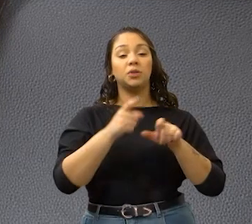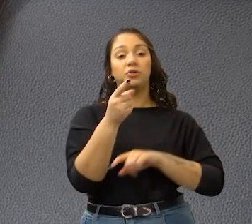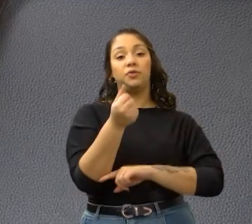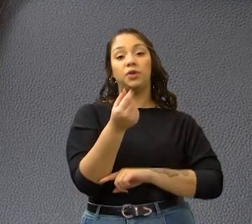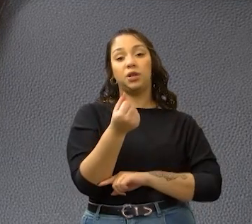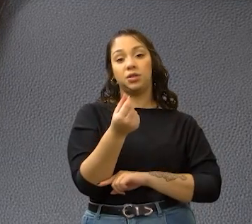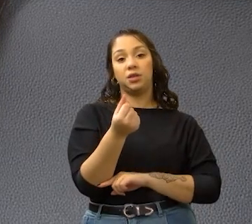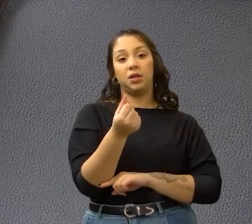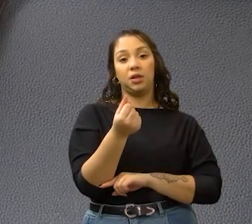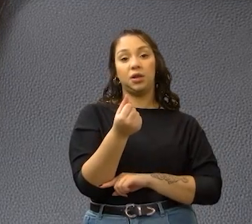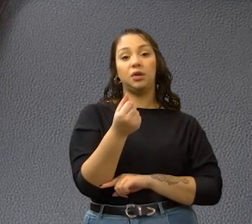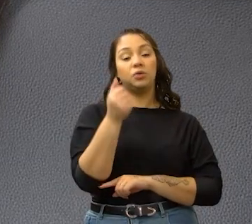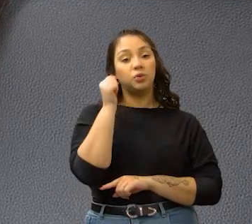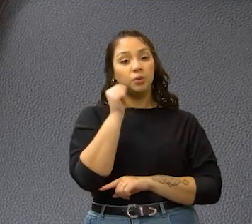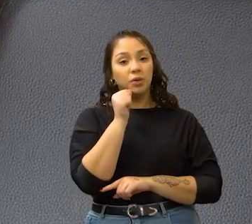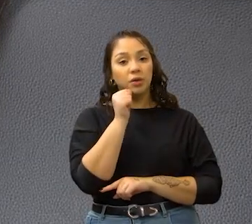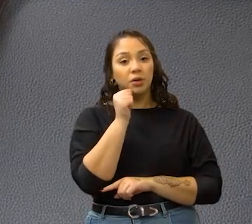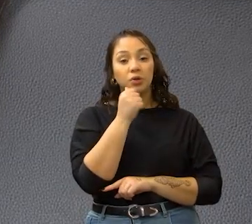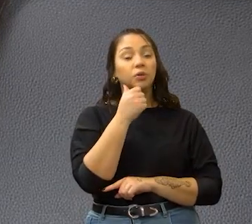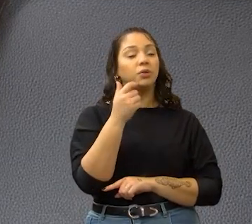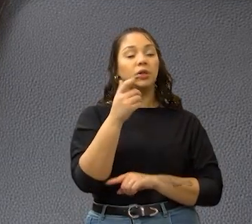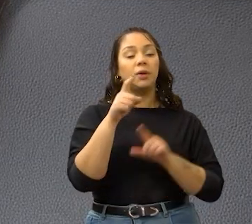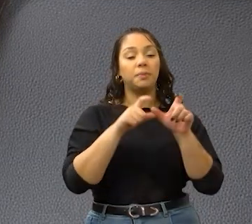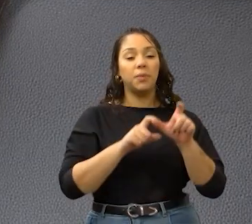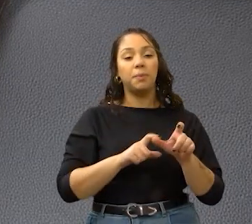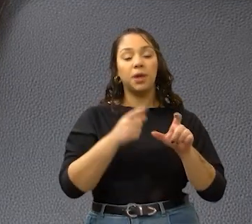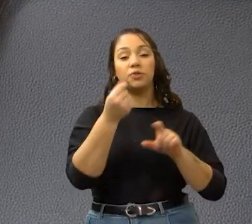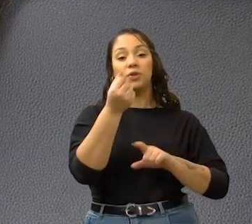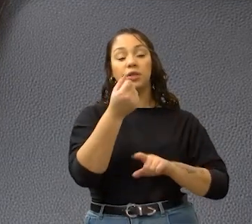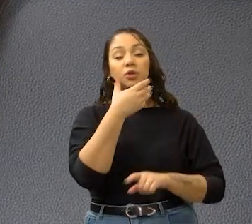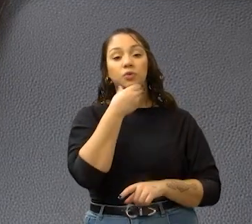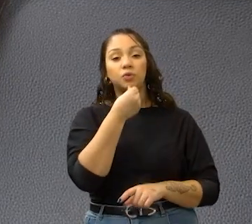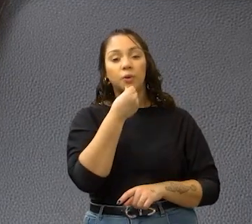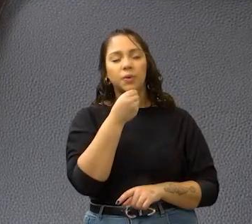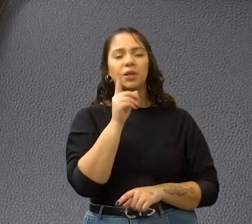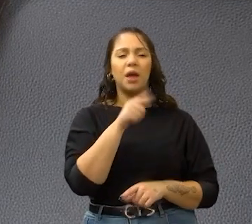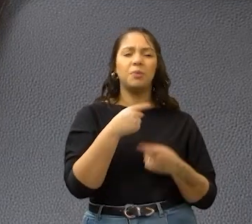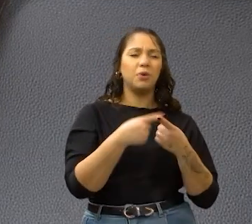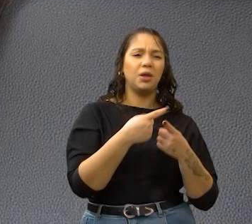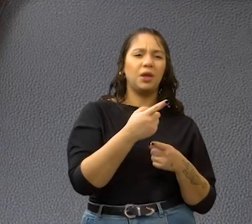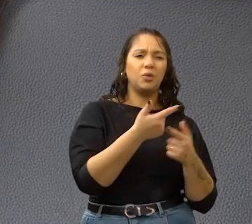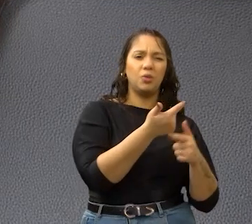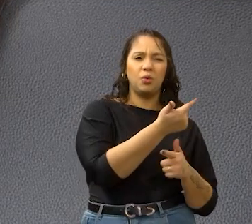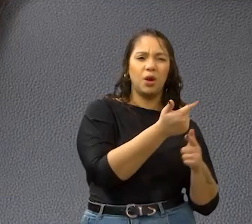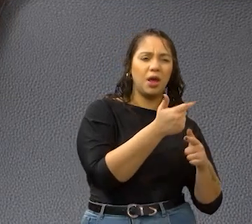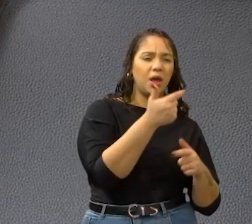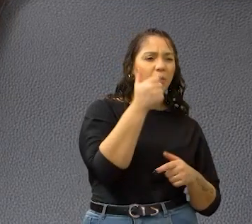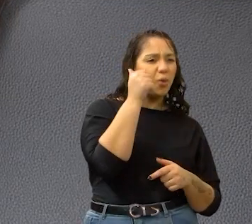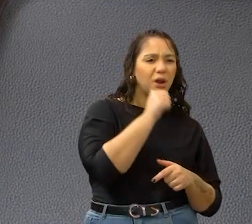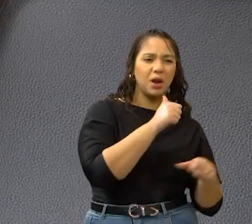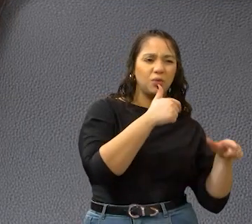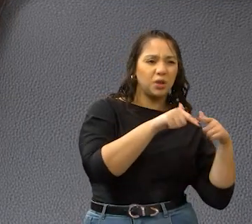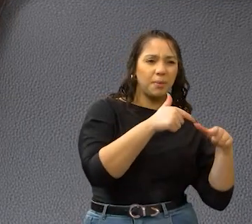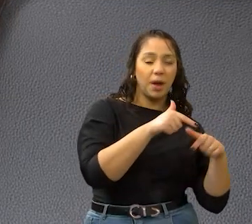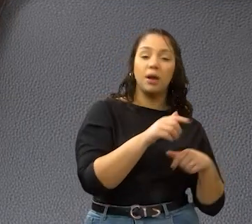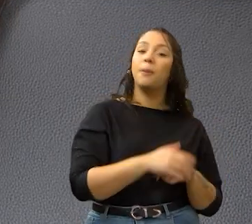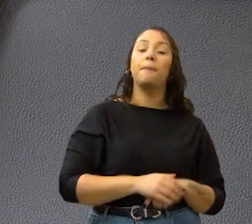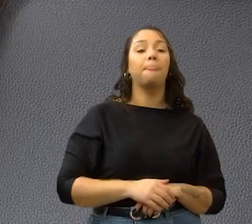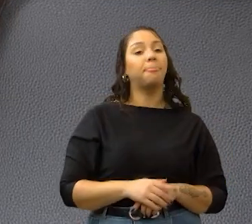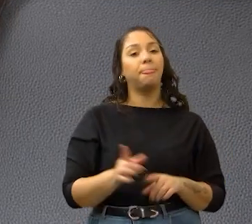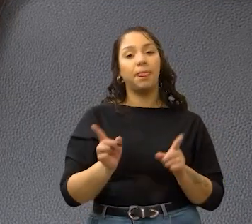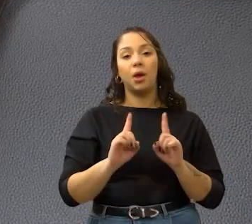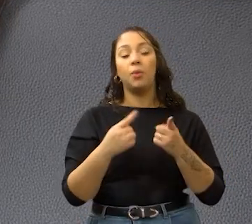eu acho que se depender financeiramente, não é que elas não trabalham única e exclusivamente, mas é porque hoje sustentar